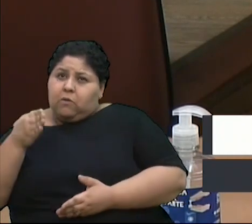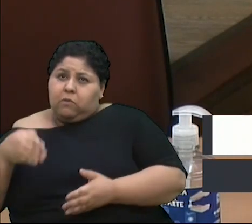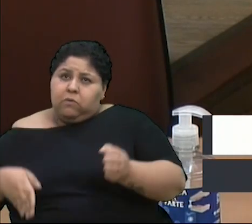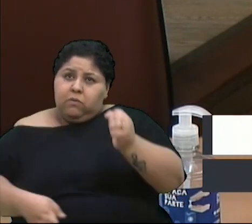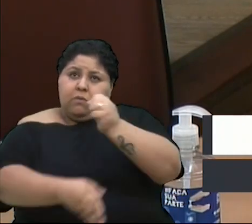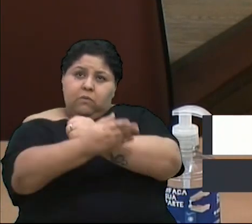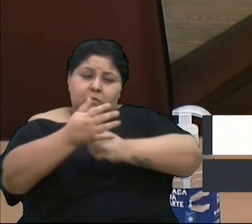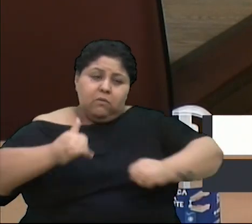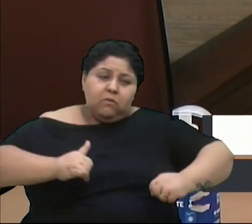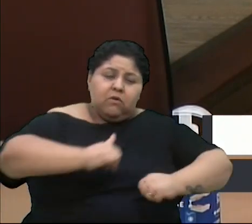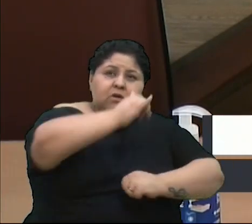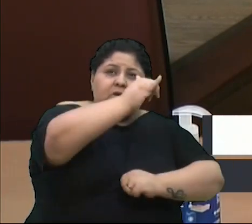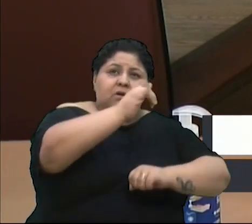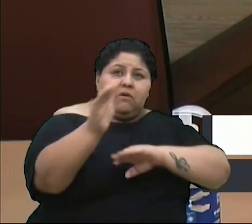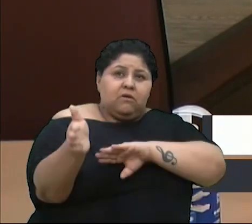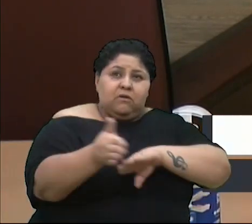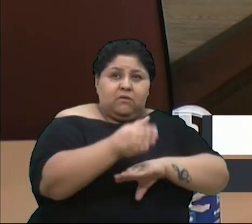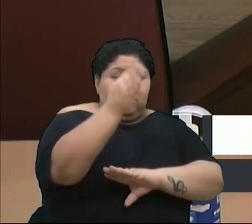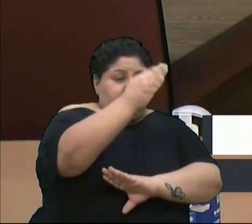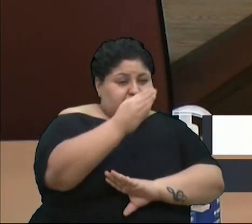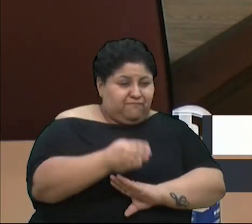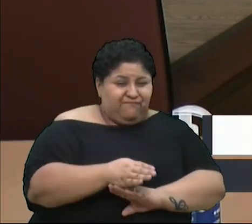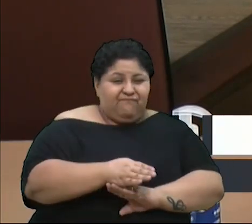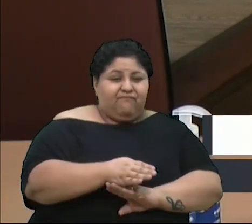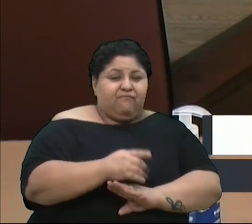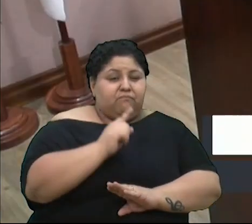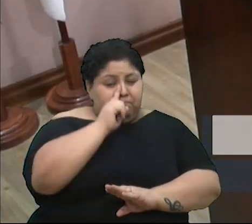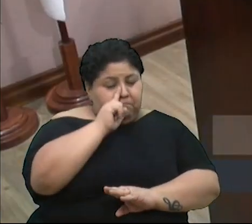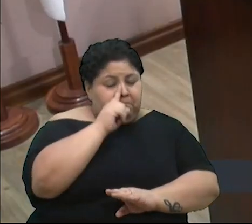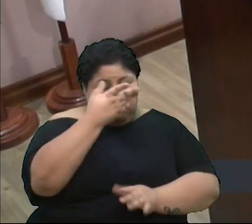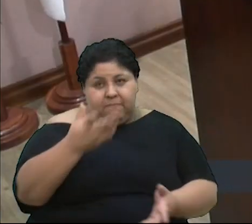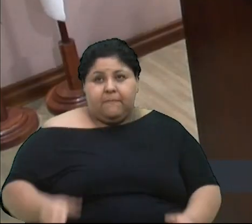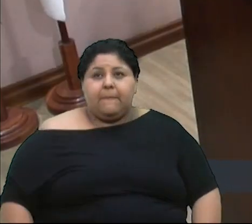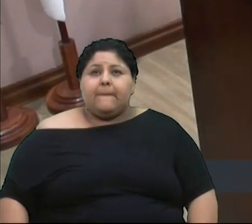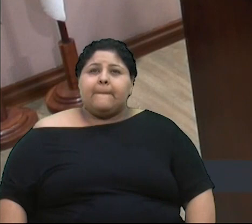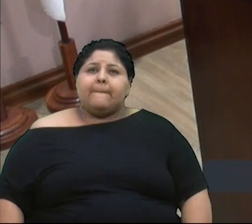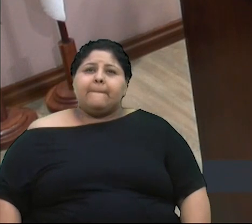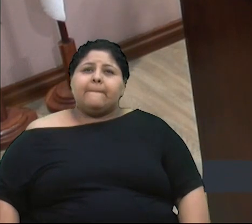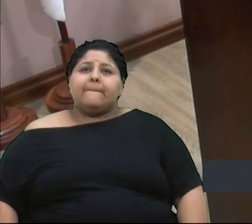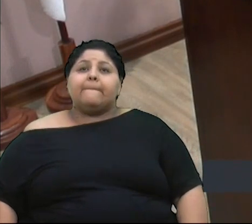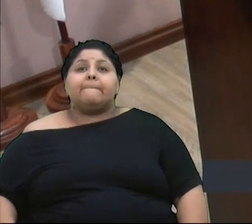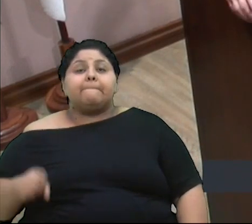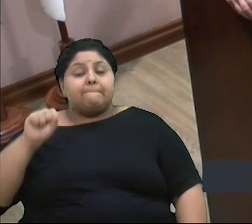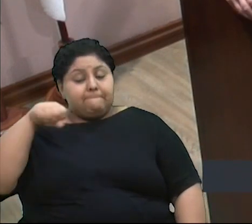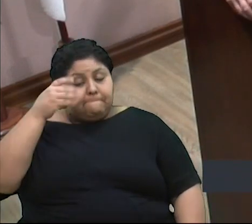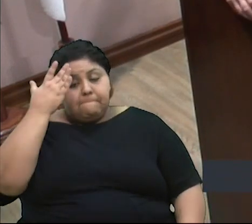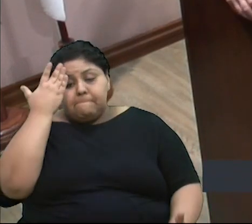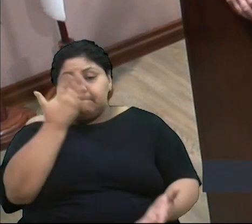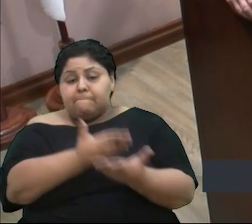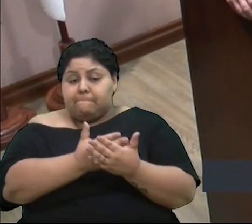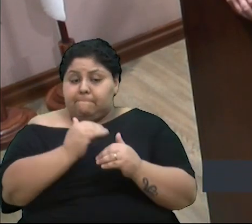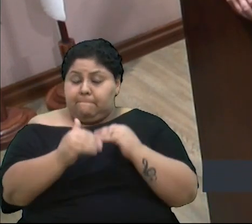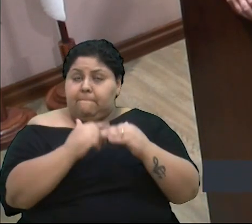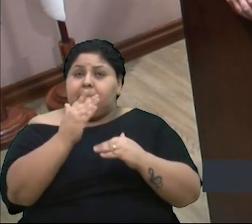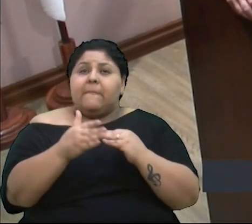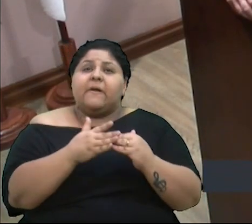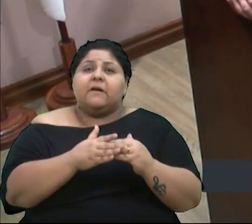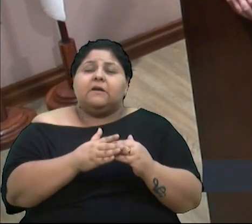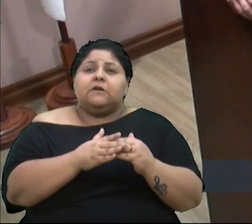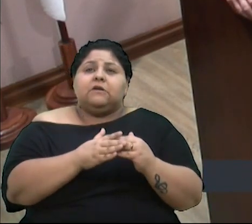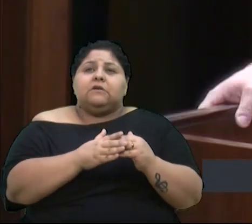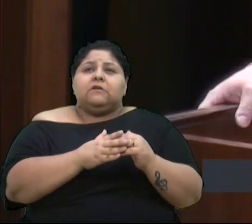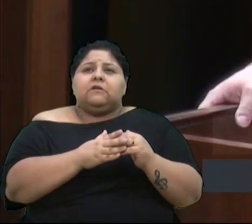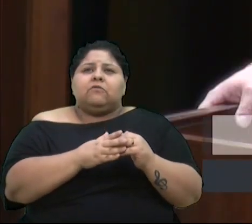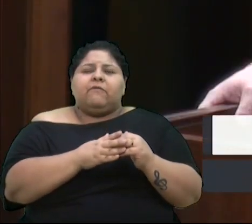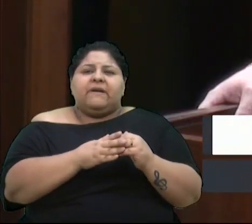também os brasileiros que estão nessa zona de risco. Vereadora Tati, concordo, e vou mais além.